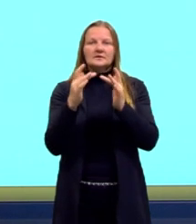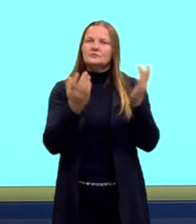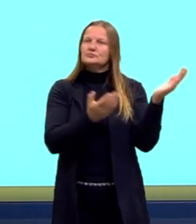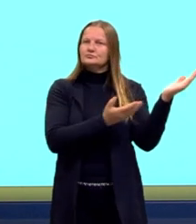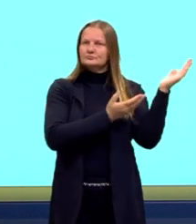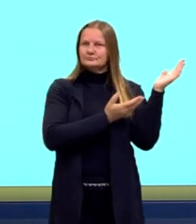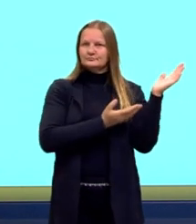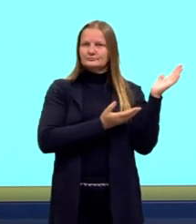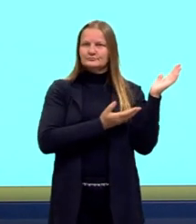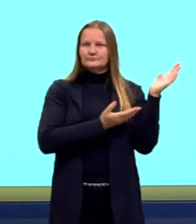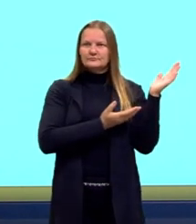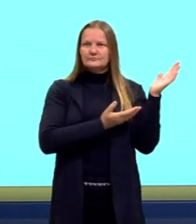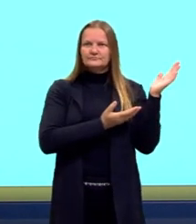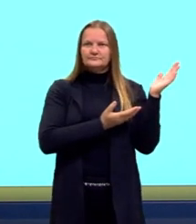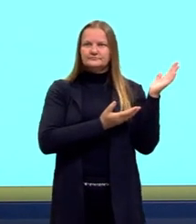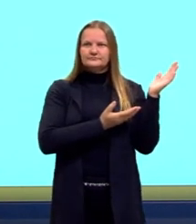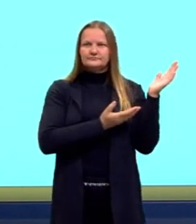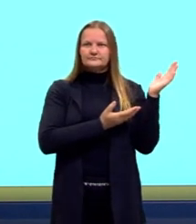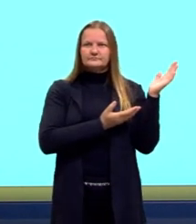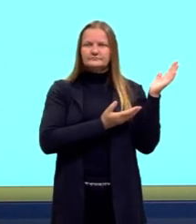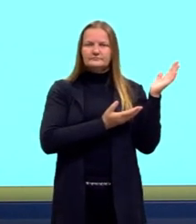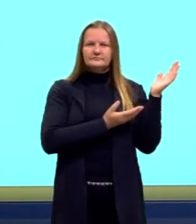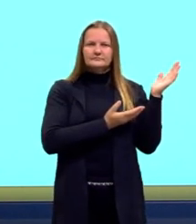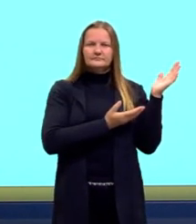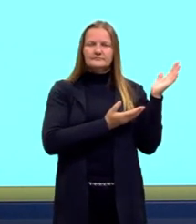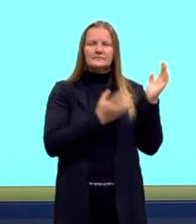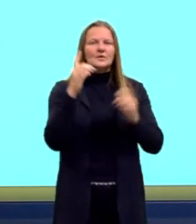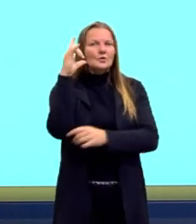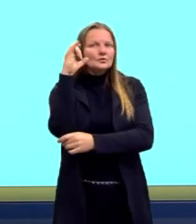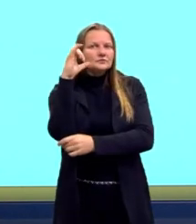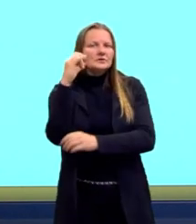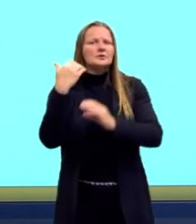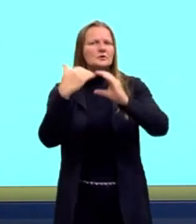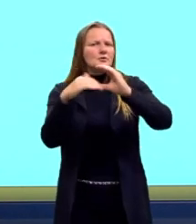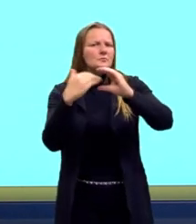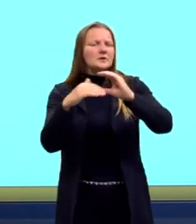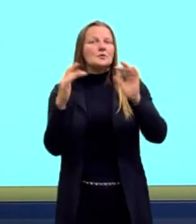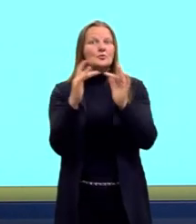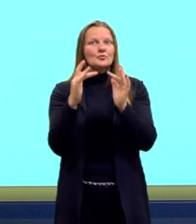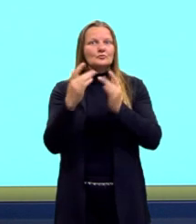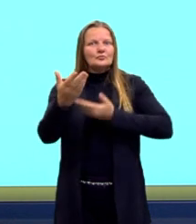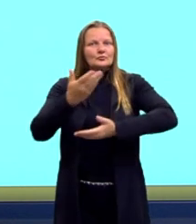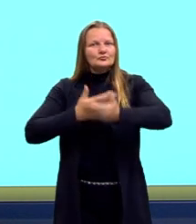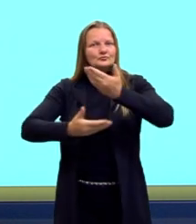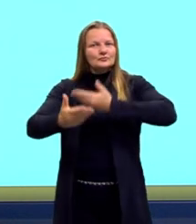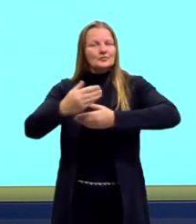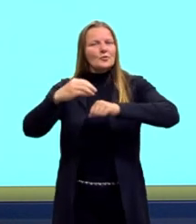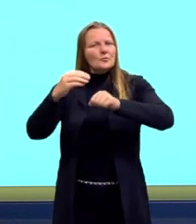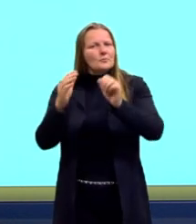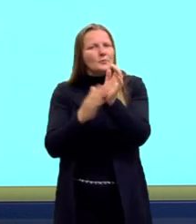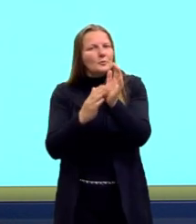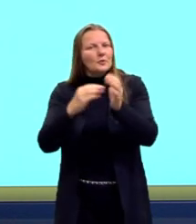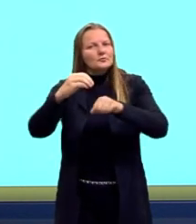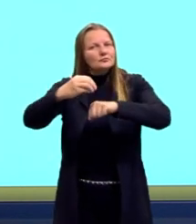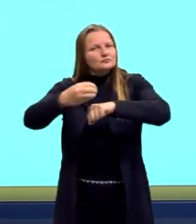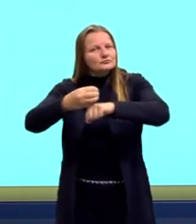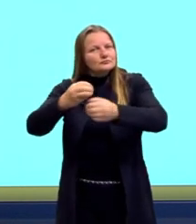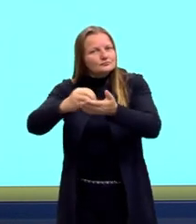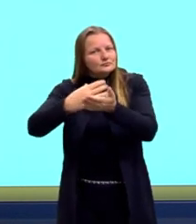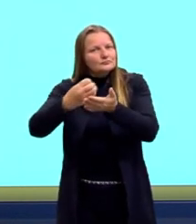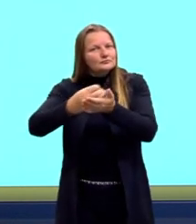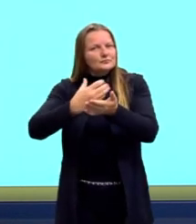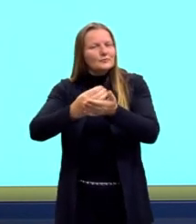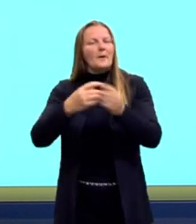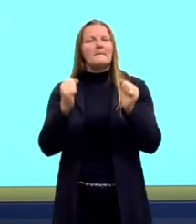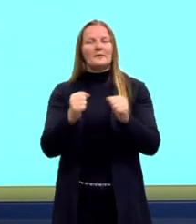Se alguém quiser entrar em contato conosco pelo Instagram pelo nosso e-mail enfim sugestões fique bem à vontade para